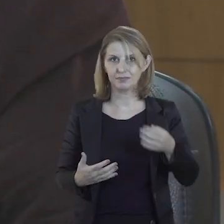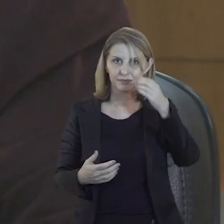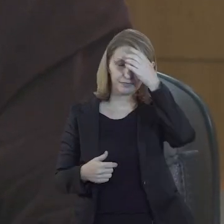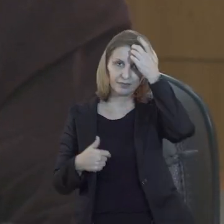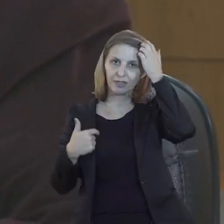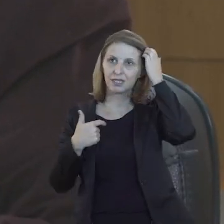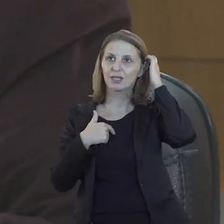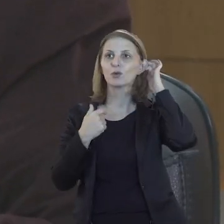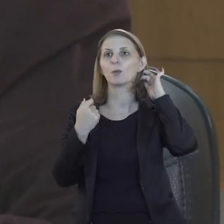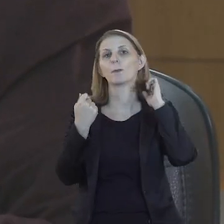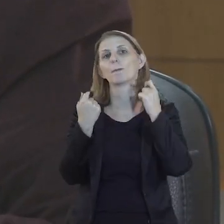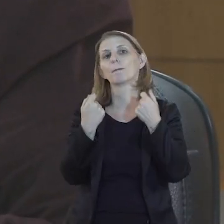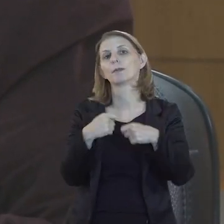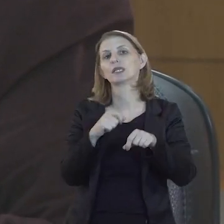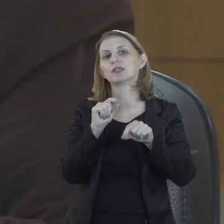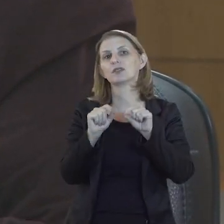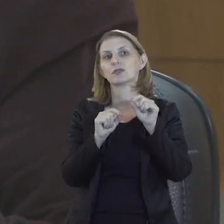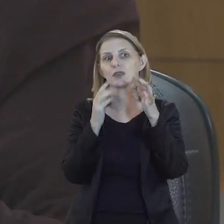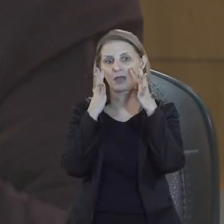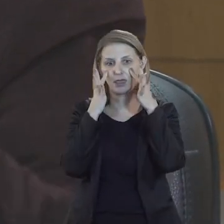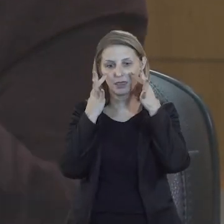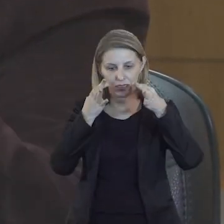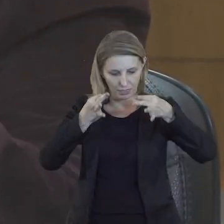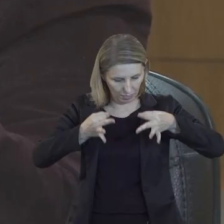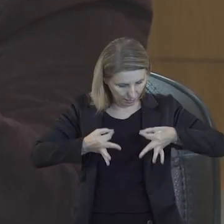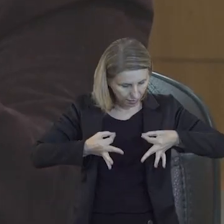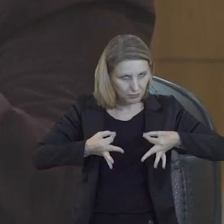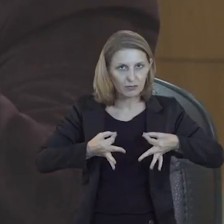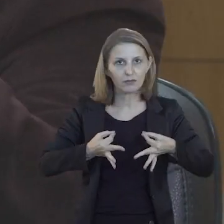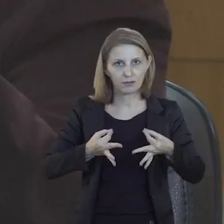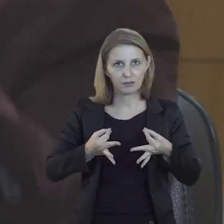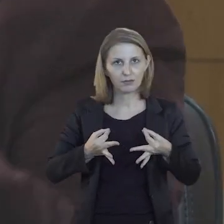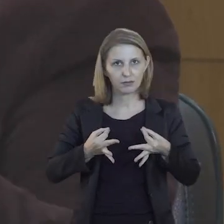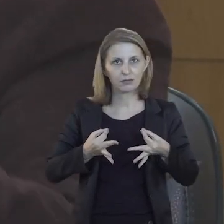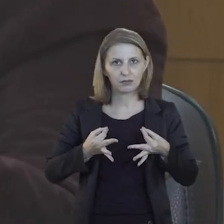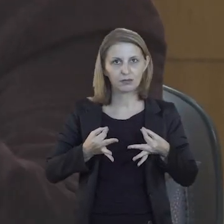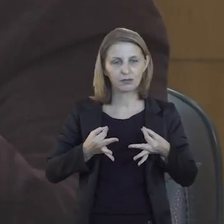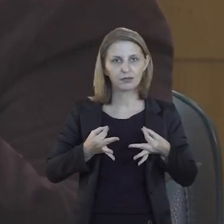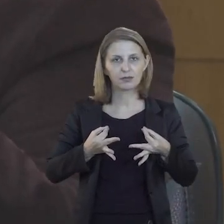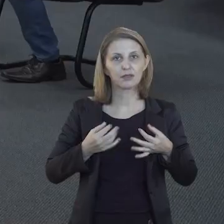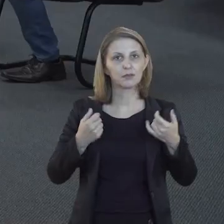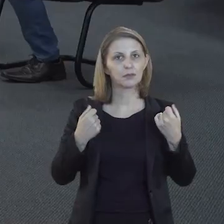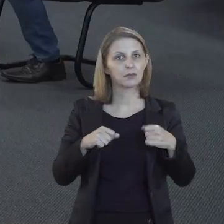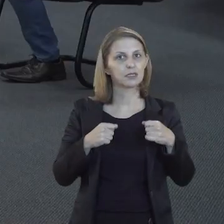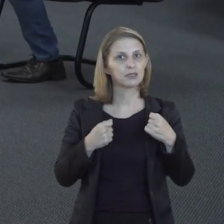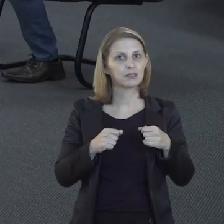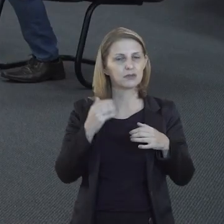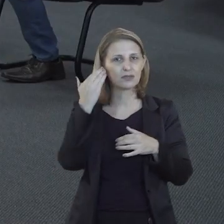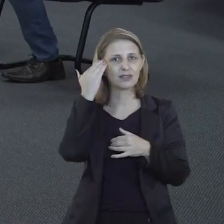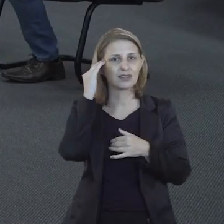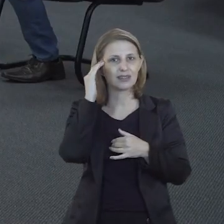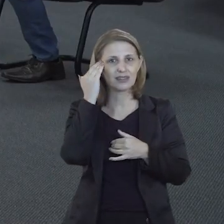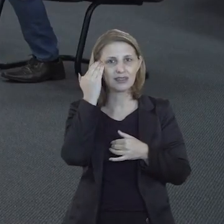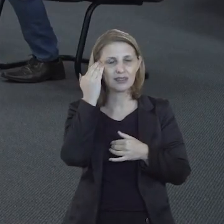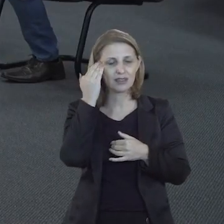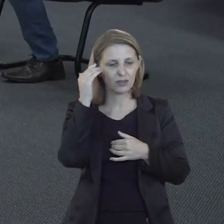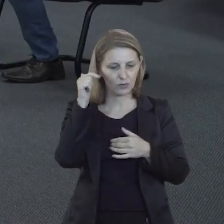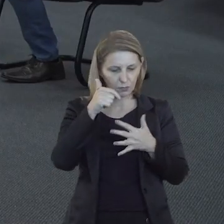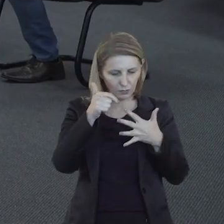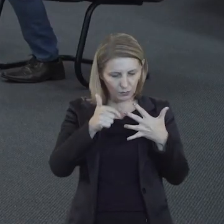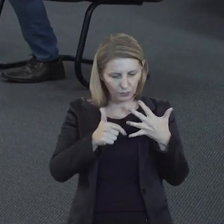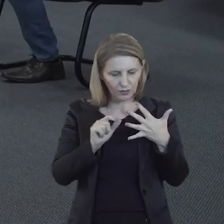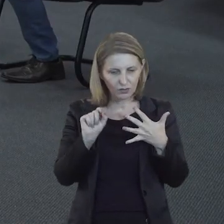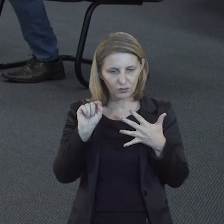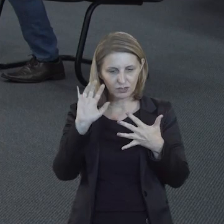sofrimento. Então, eu preciso então estar atento a esses sinais. Eu